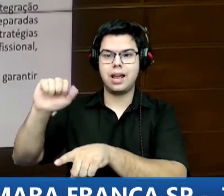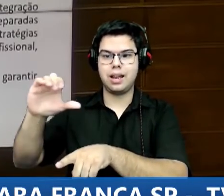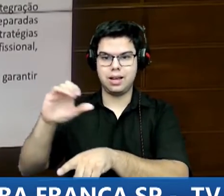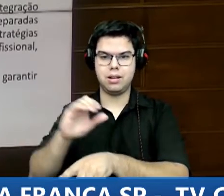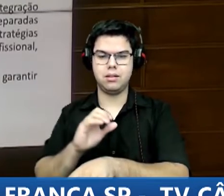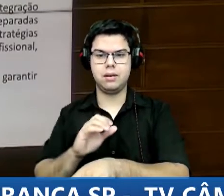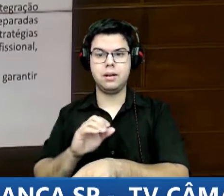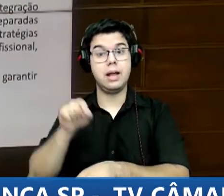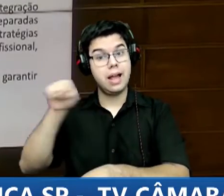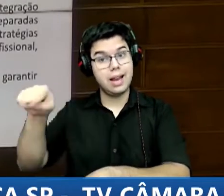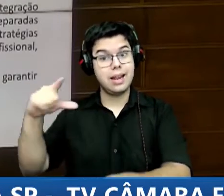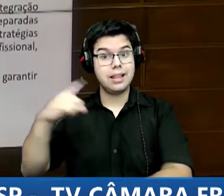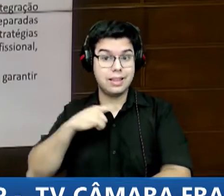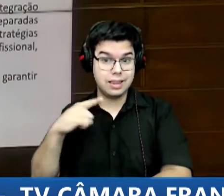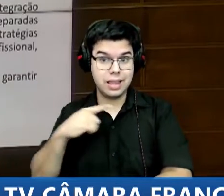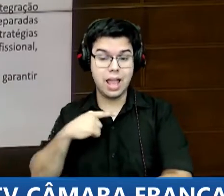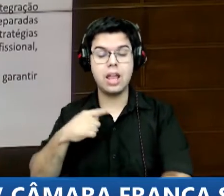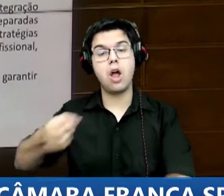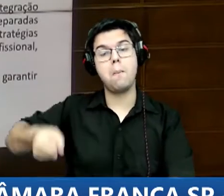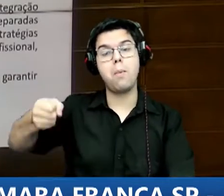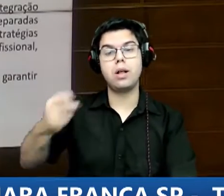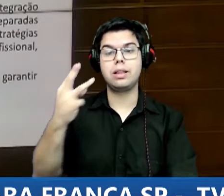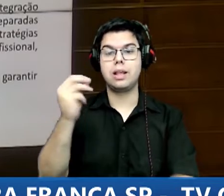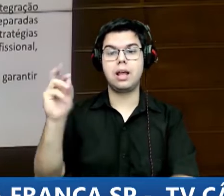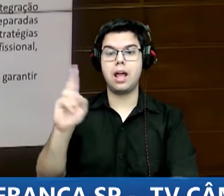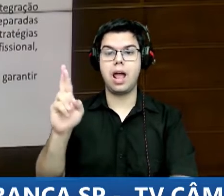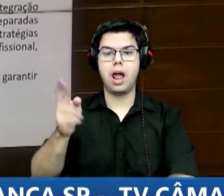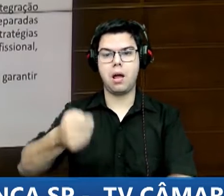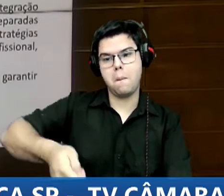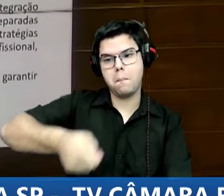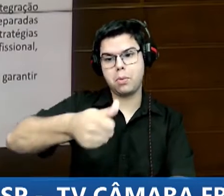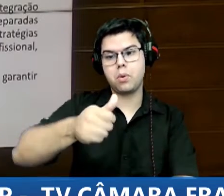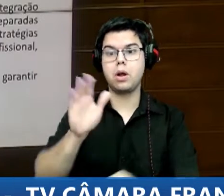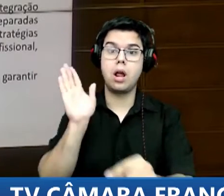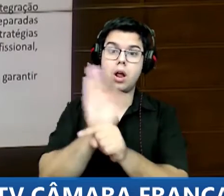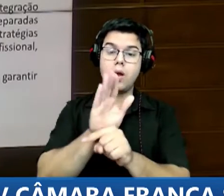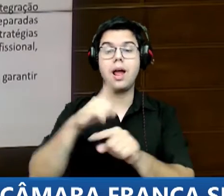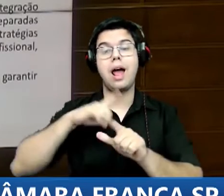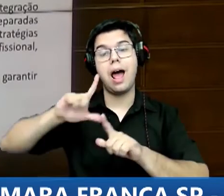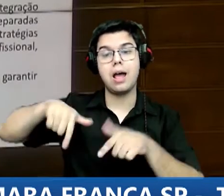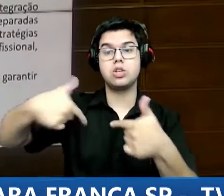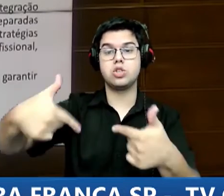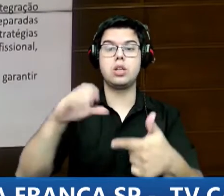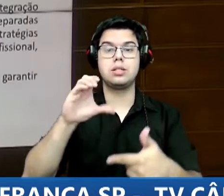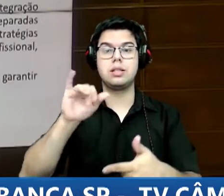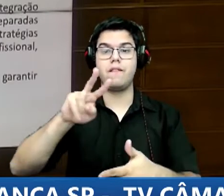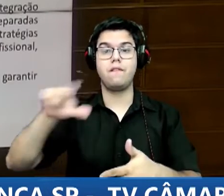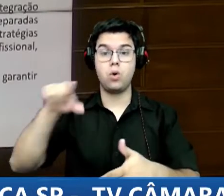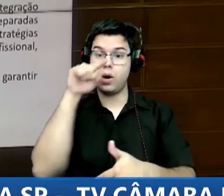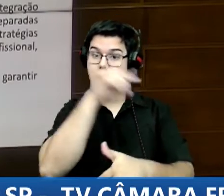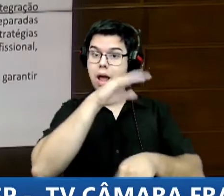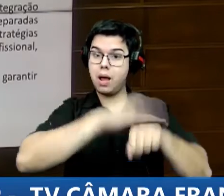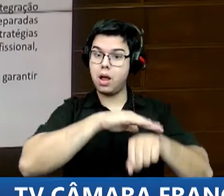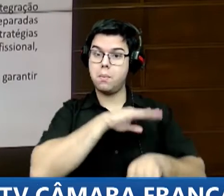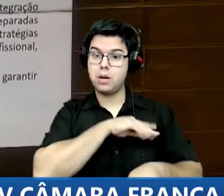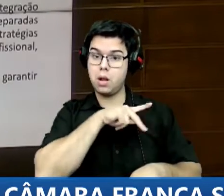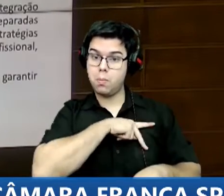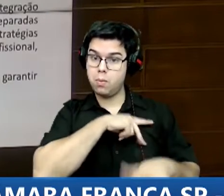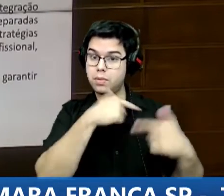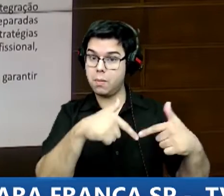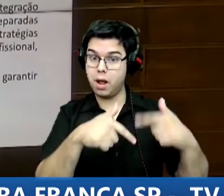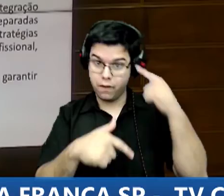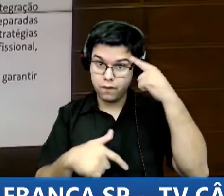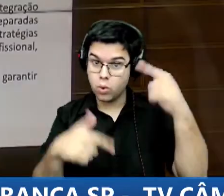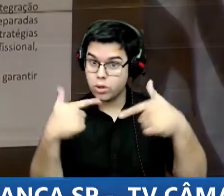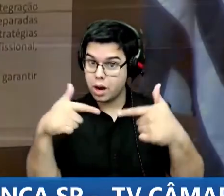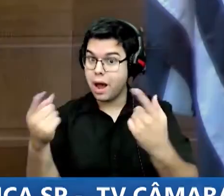de R$300 mensais, que vem de valores de ações civis públicas capitaneados pelo Ministério Público do Trabalho. Entenderam o que é trabalho em rede? É